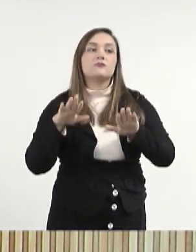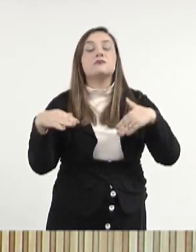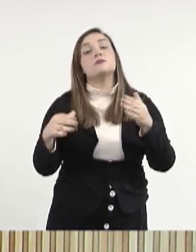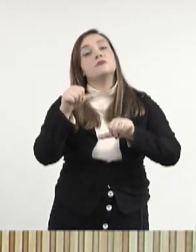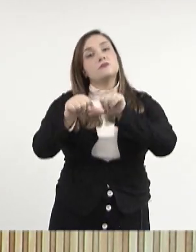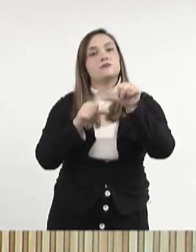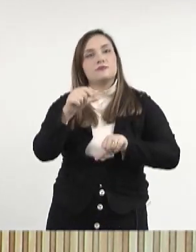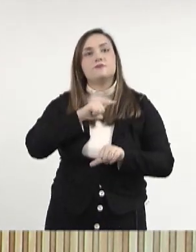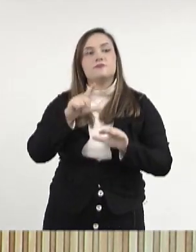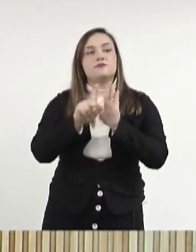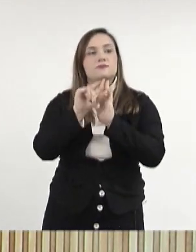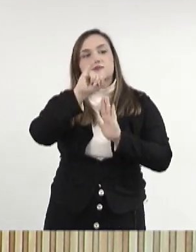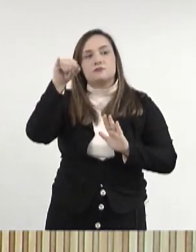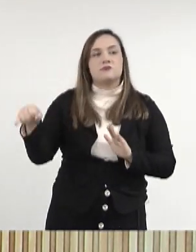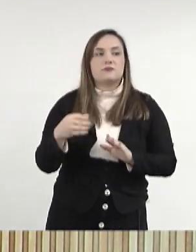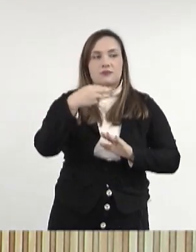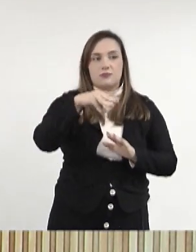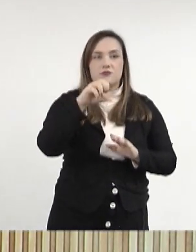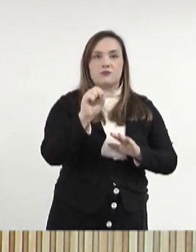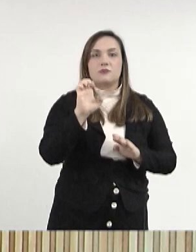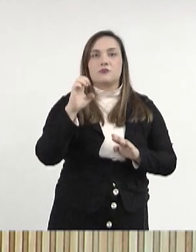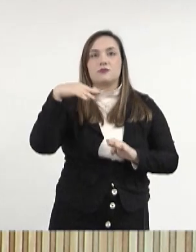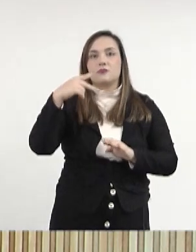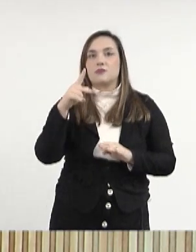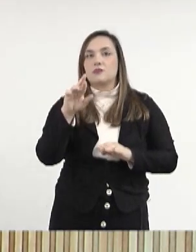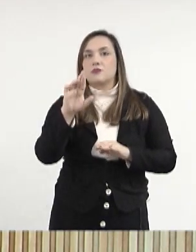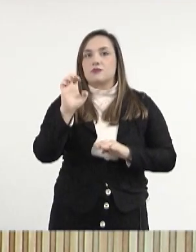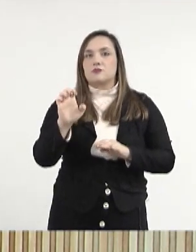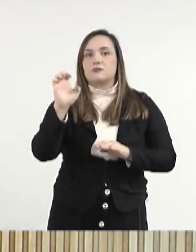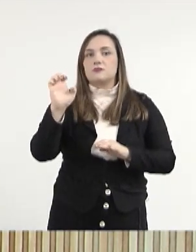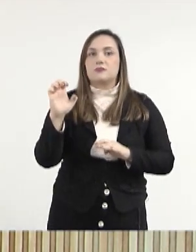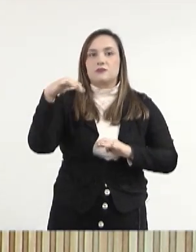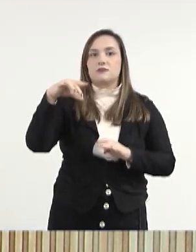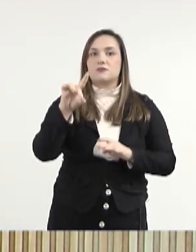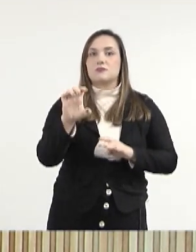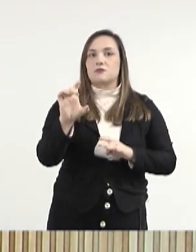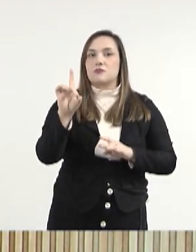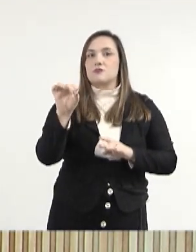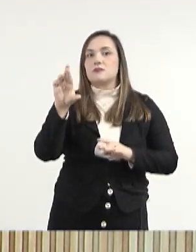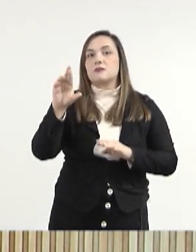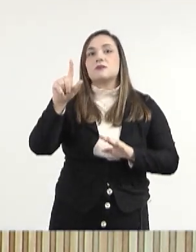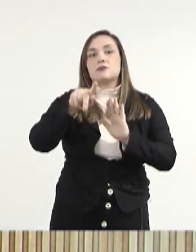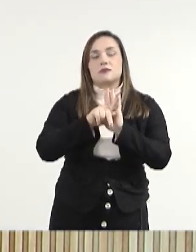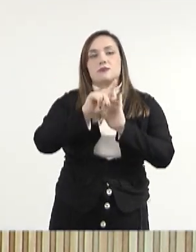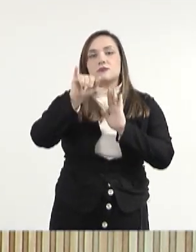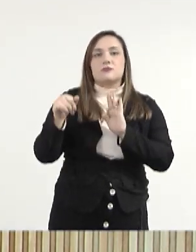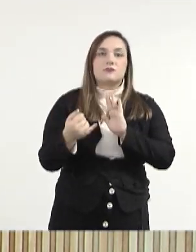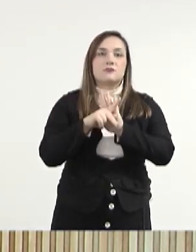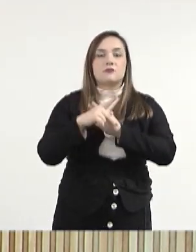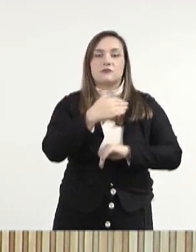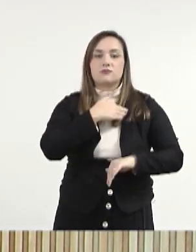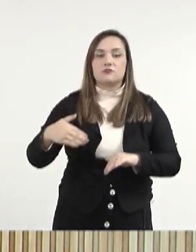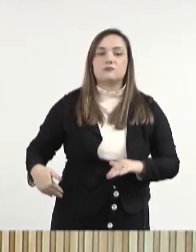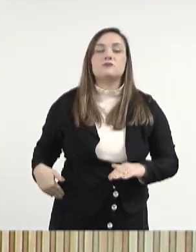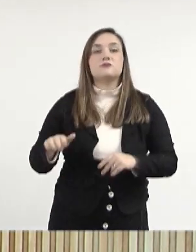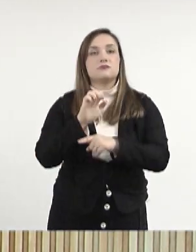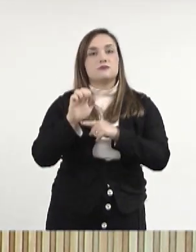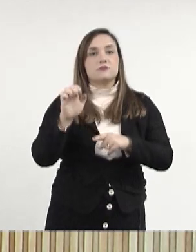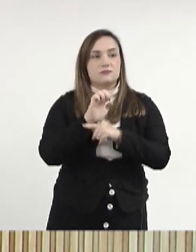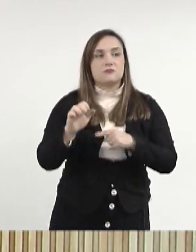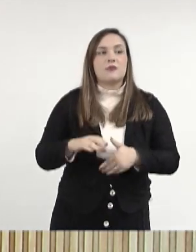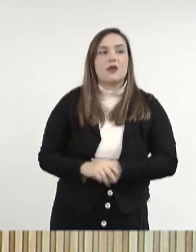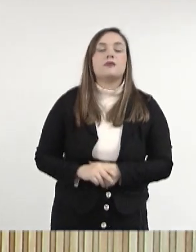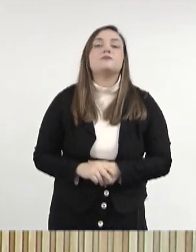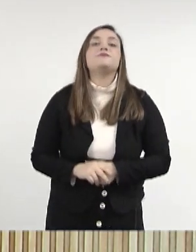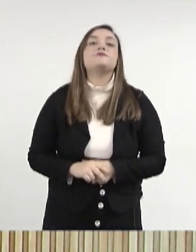no programa MS Empreendedor. O MS Empreendedor é um programa do governo do estado que concede